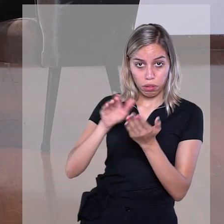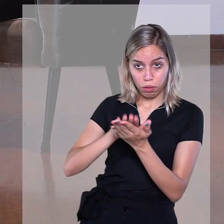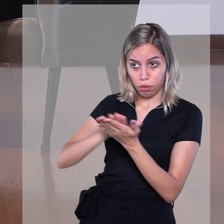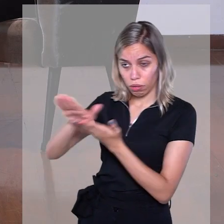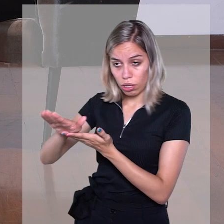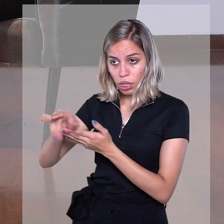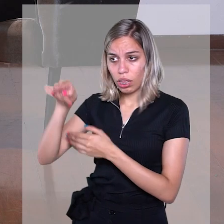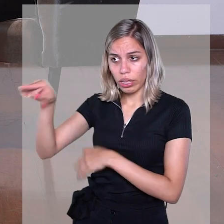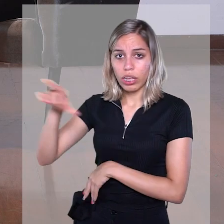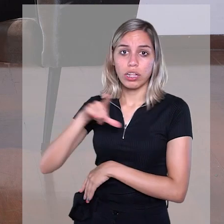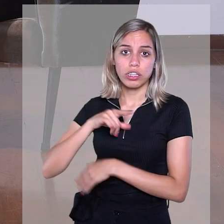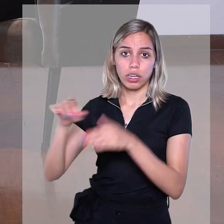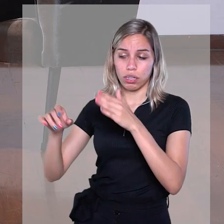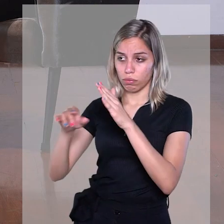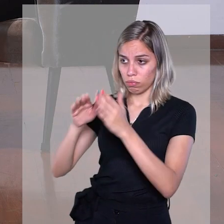60 funcionários.